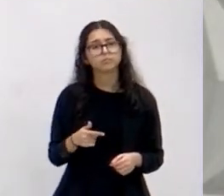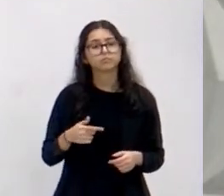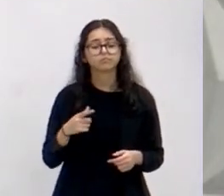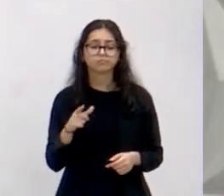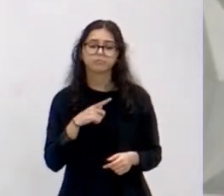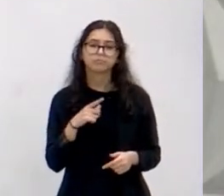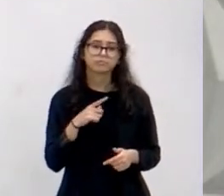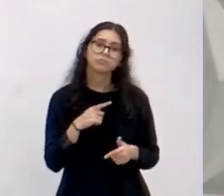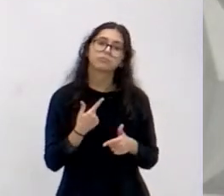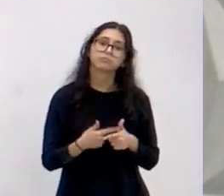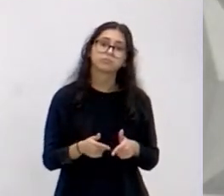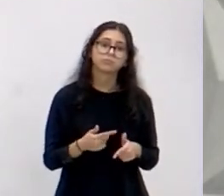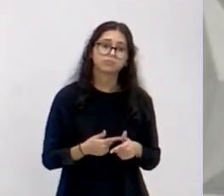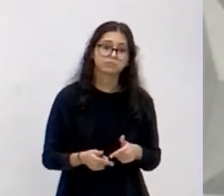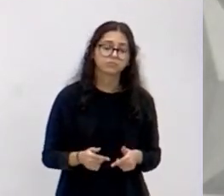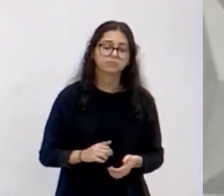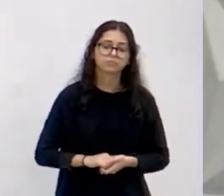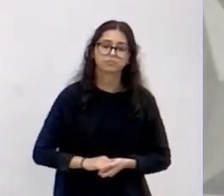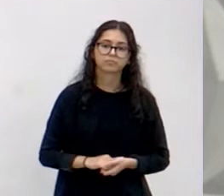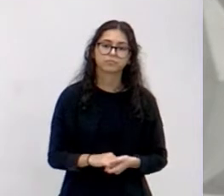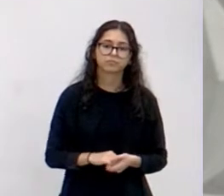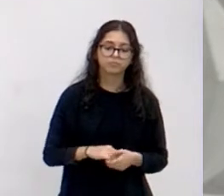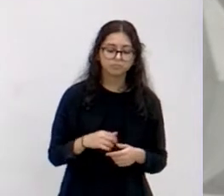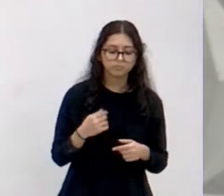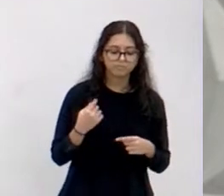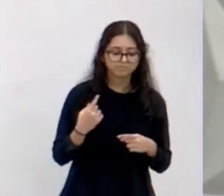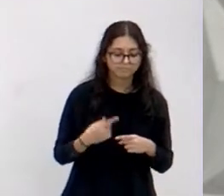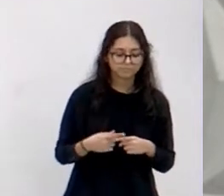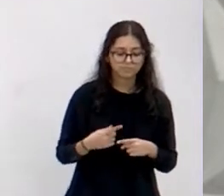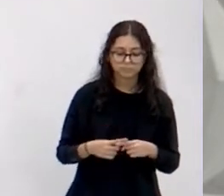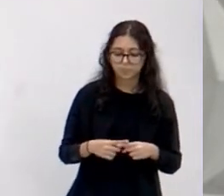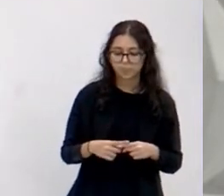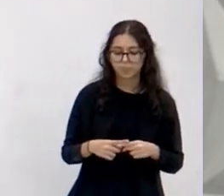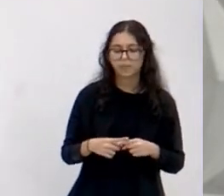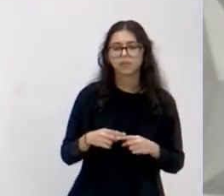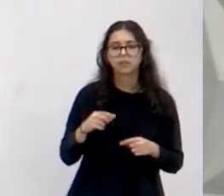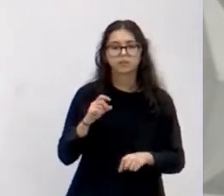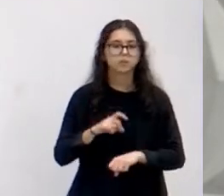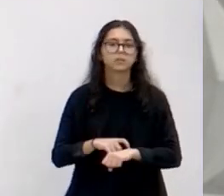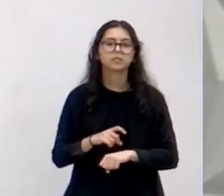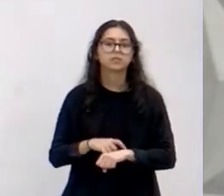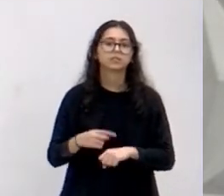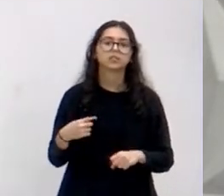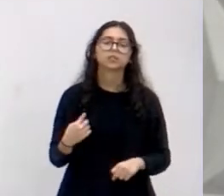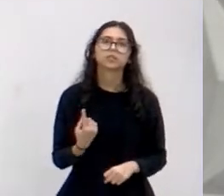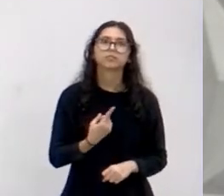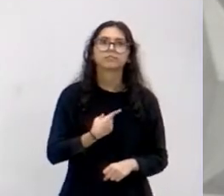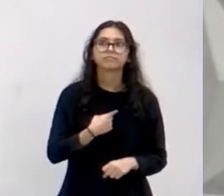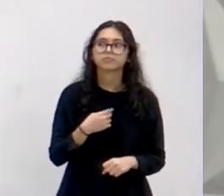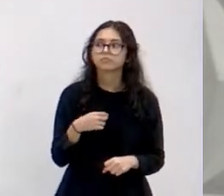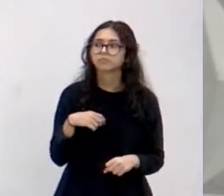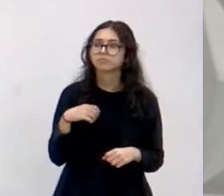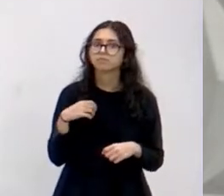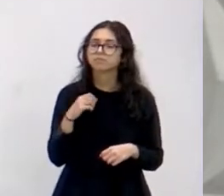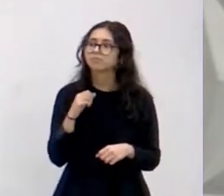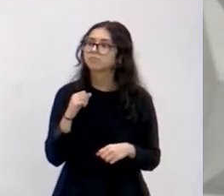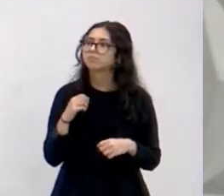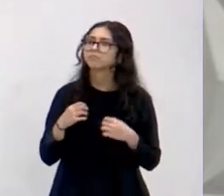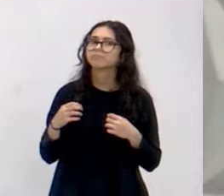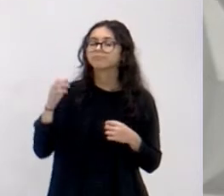golpe que a gente já está acostumado uma situação que a gente já está acostumado quando a gente fica naquela expectativa do que